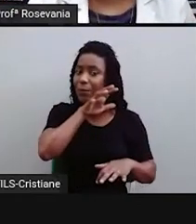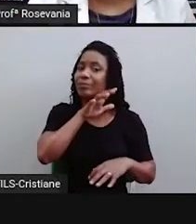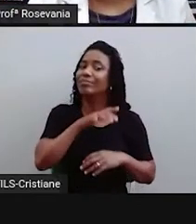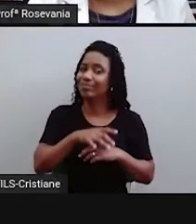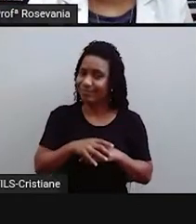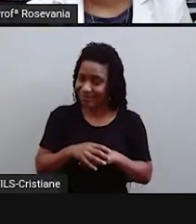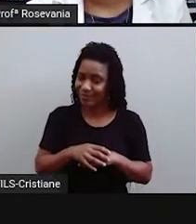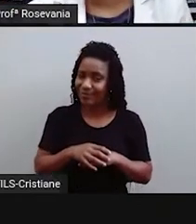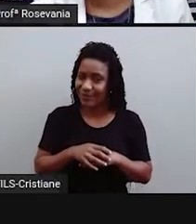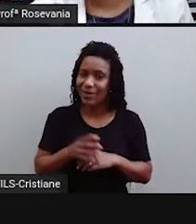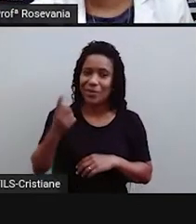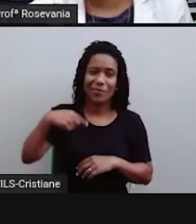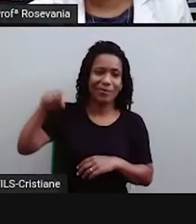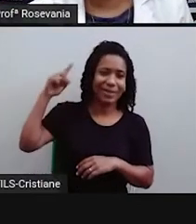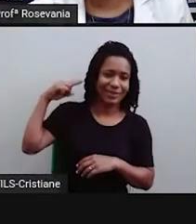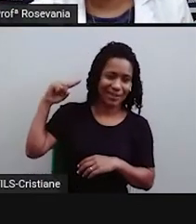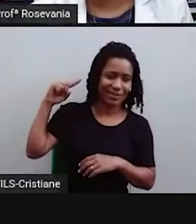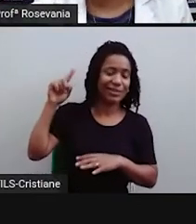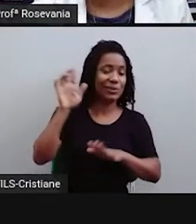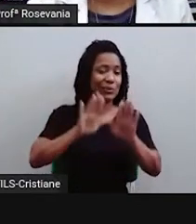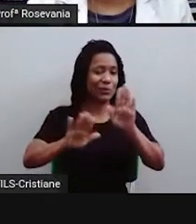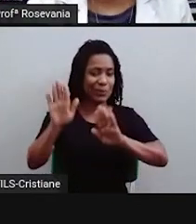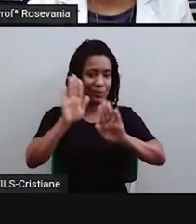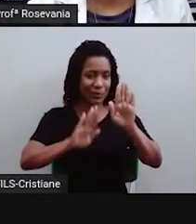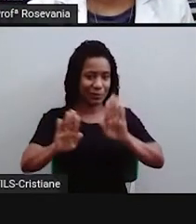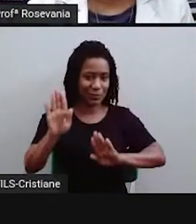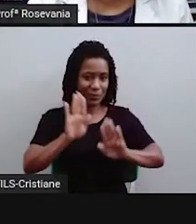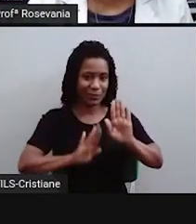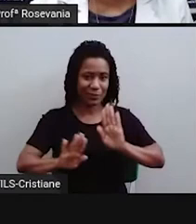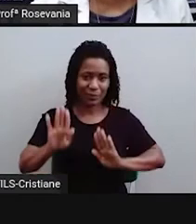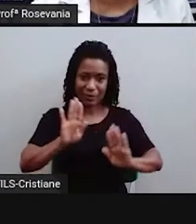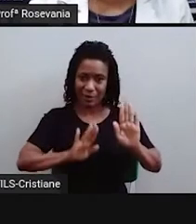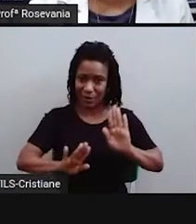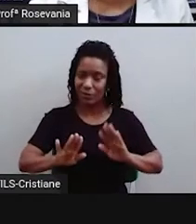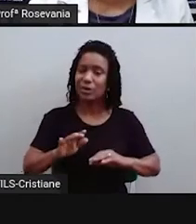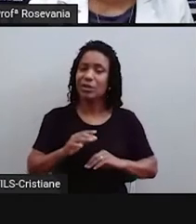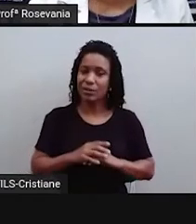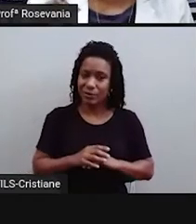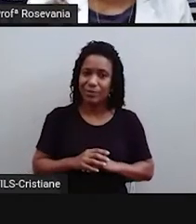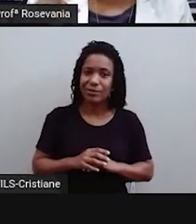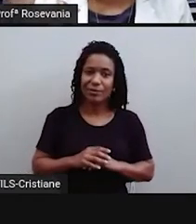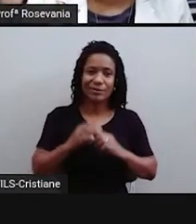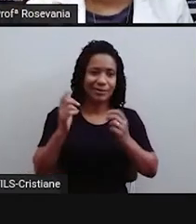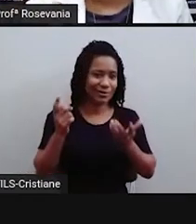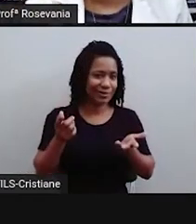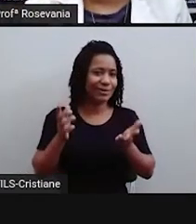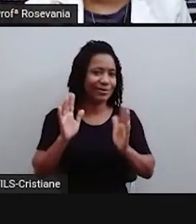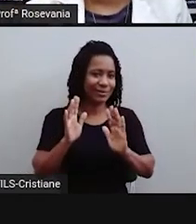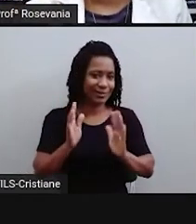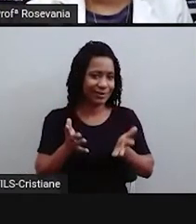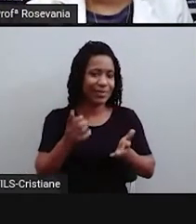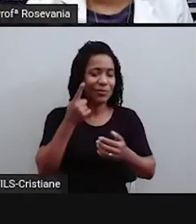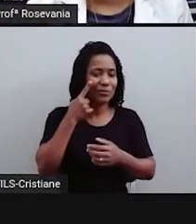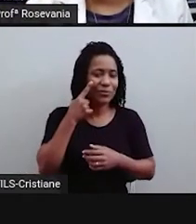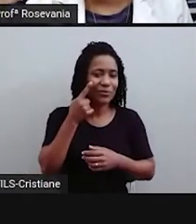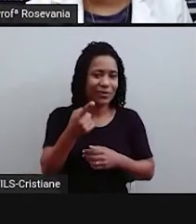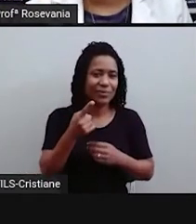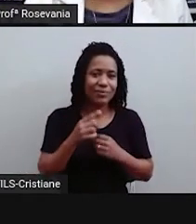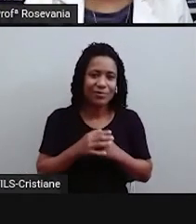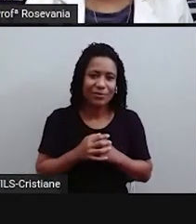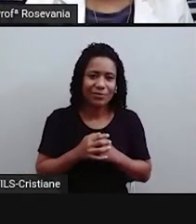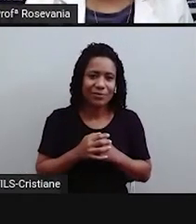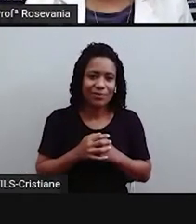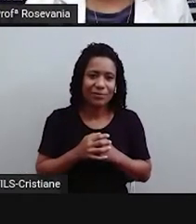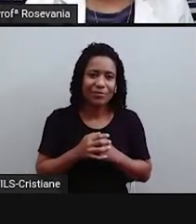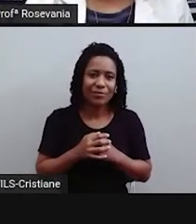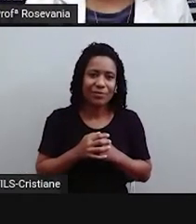todo esse cuidado aí na hora da orientação. Então, não é uma coisa nova. A gente até já pintava as coisas também das pinturas das cavernas, como